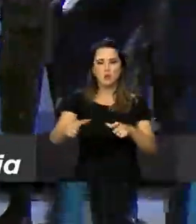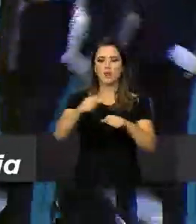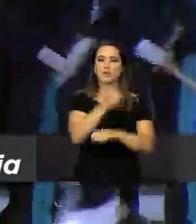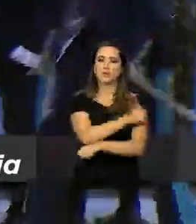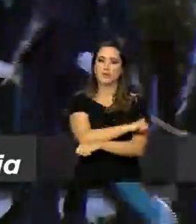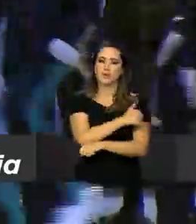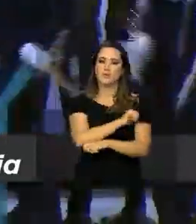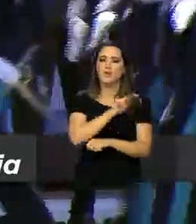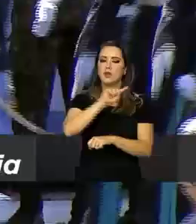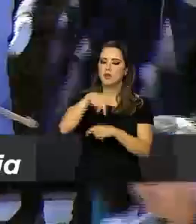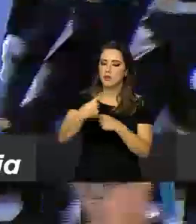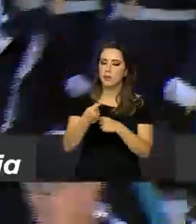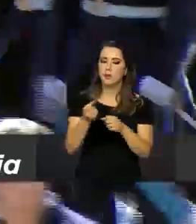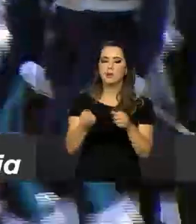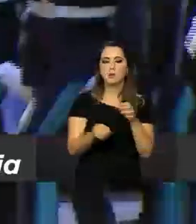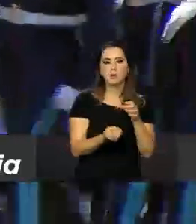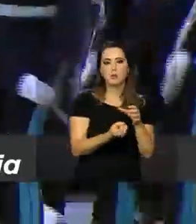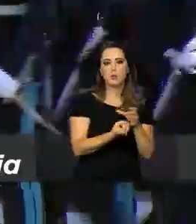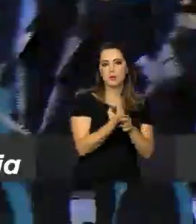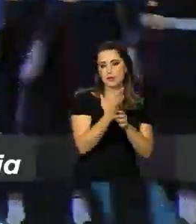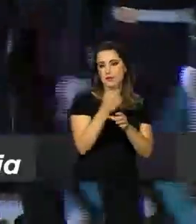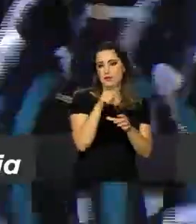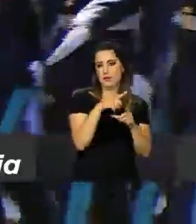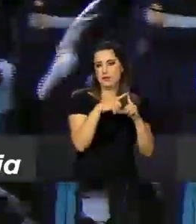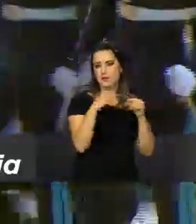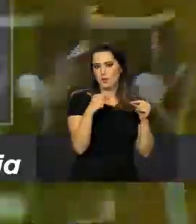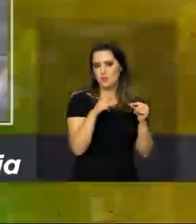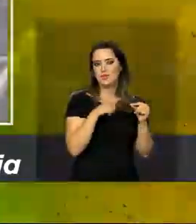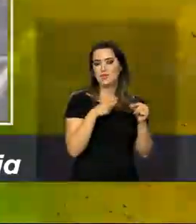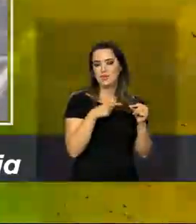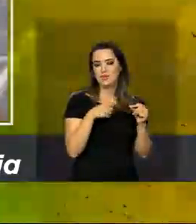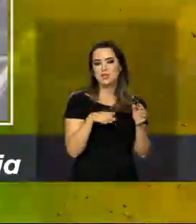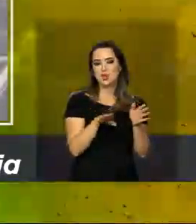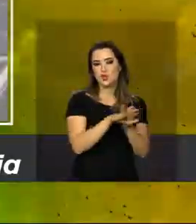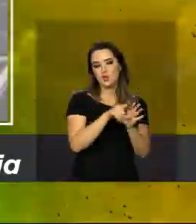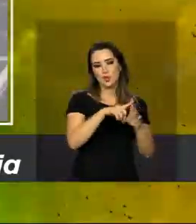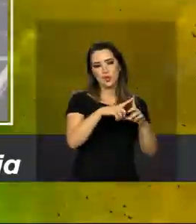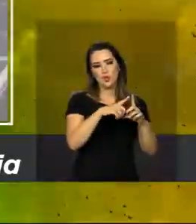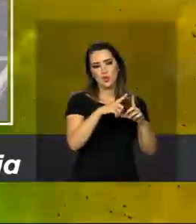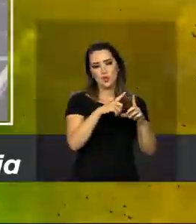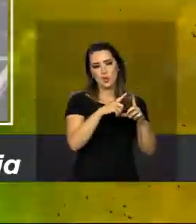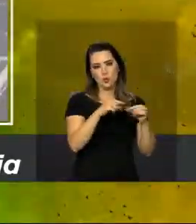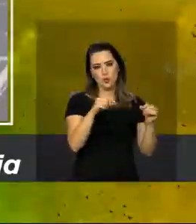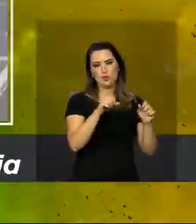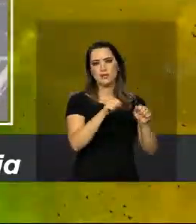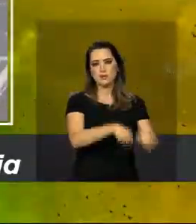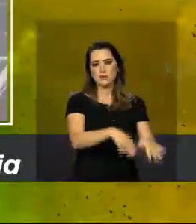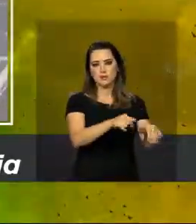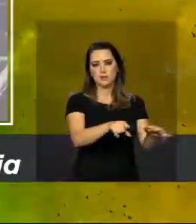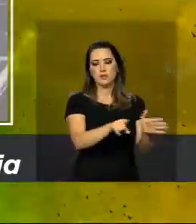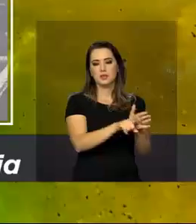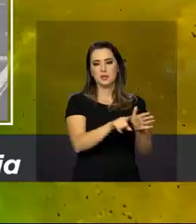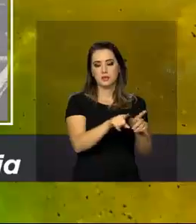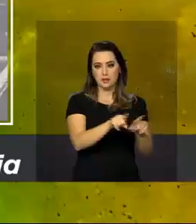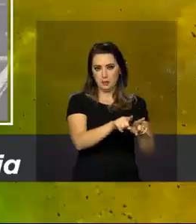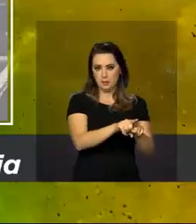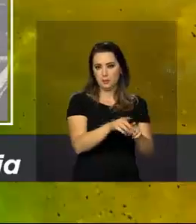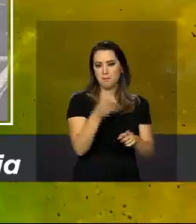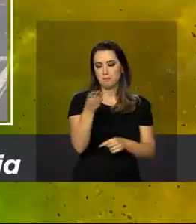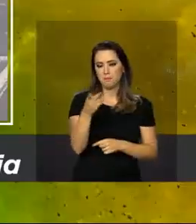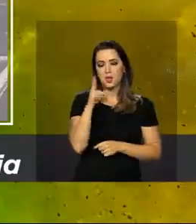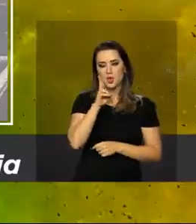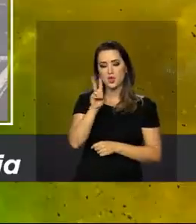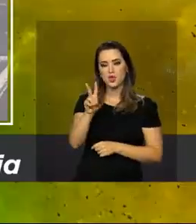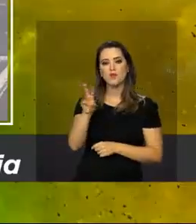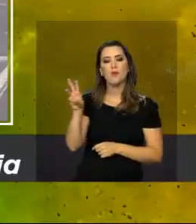veio para cá, é verdade, e tivemos esses desfiles aqui. E além de Brasília e Rio de Janeiro, tem também outras cidades, não é, Renata? São Luís, ali temos